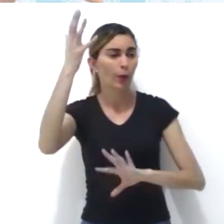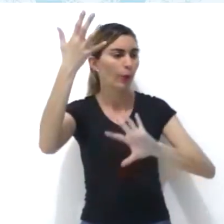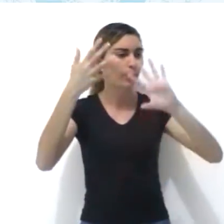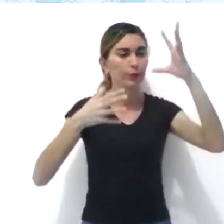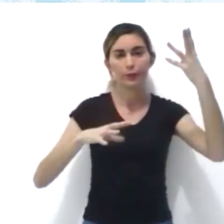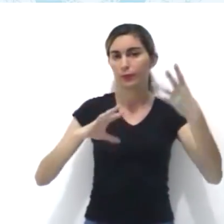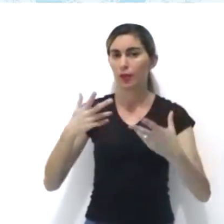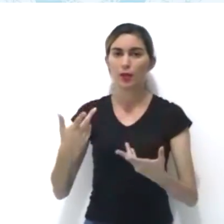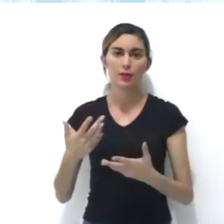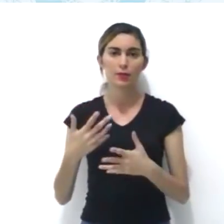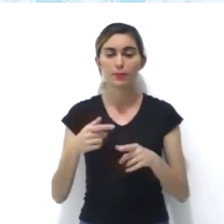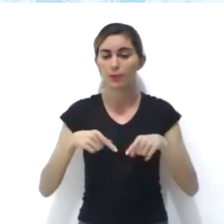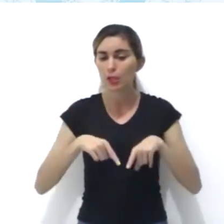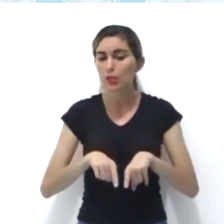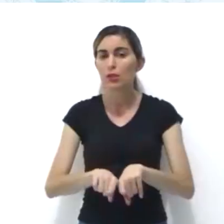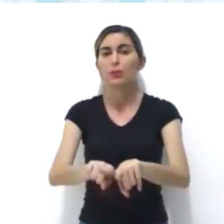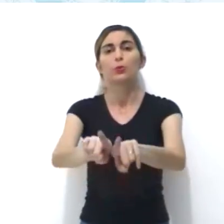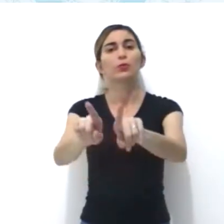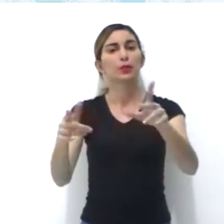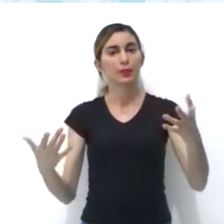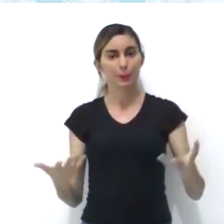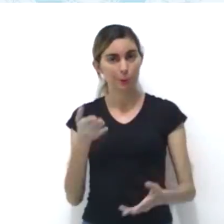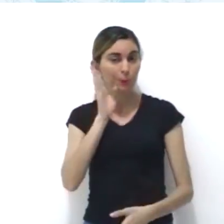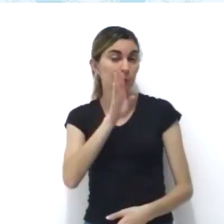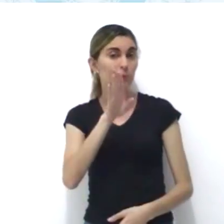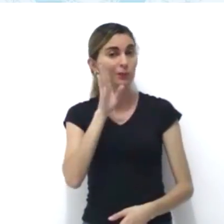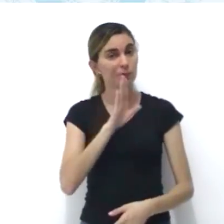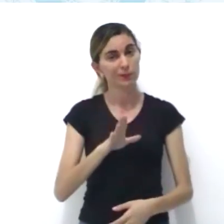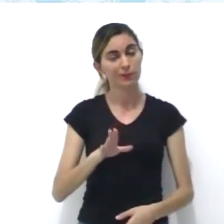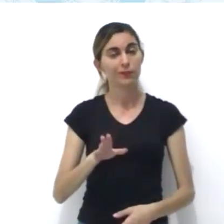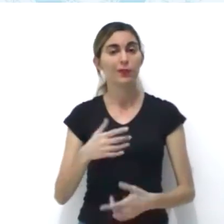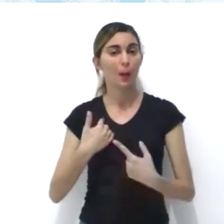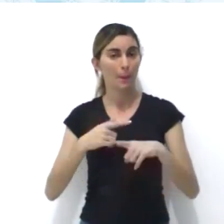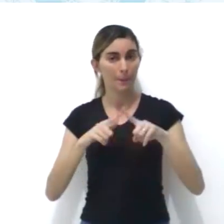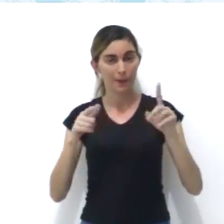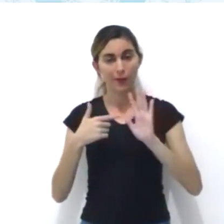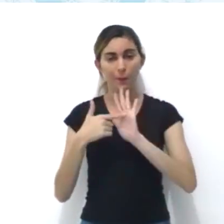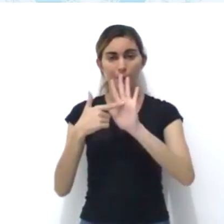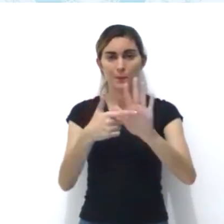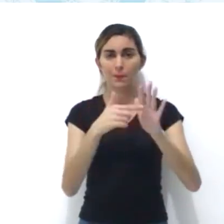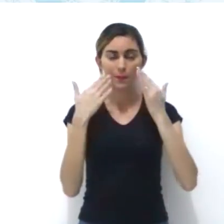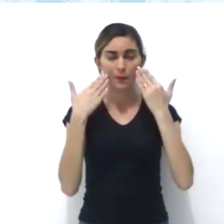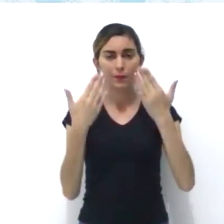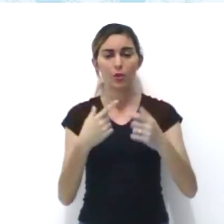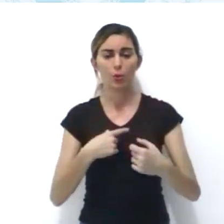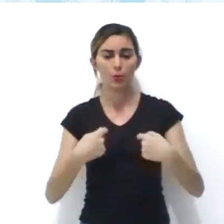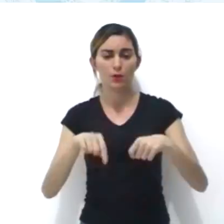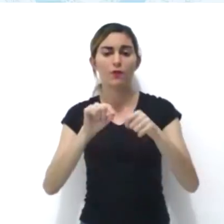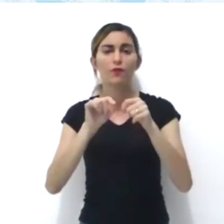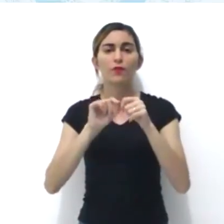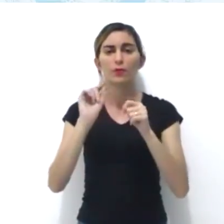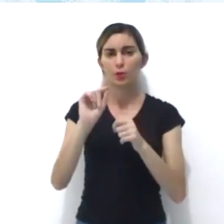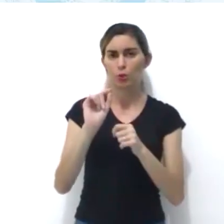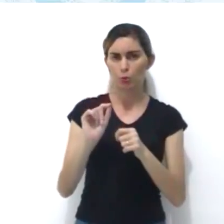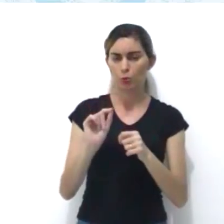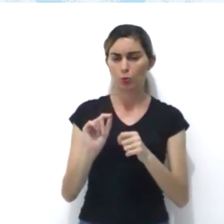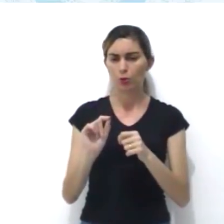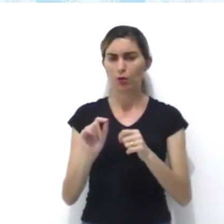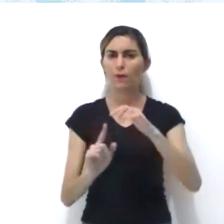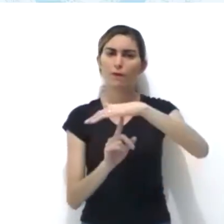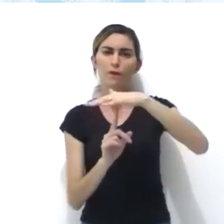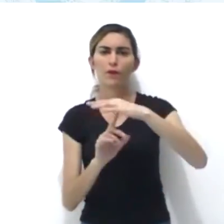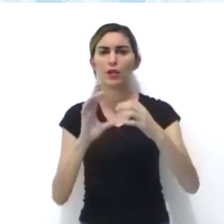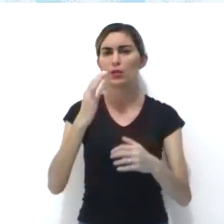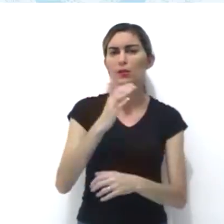coisas acontecem ali simultaneamente e é bem legal. Mas aí na apresentação, o que é que eu tenho que fazer? Tenho que levar